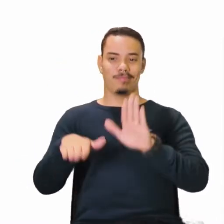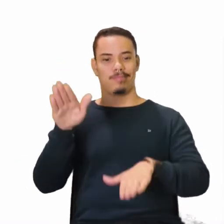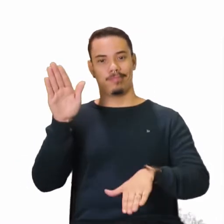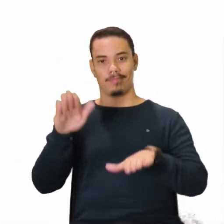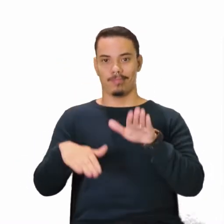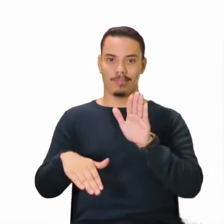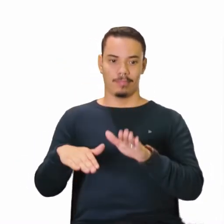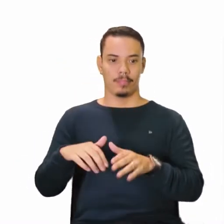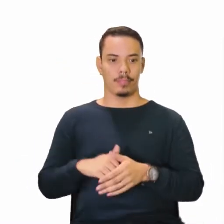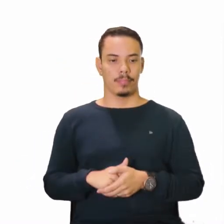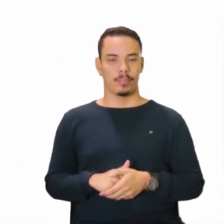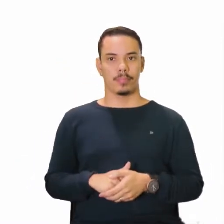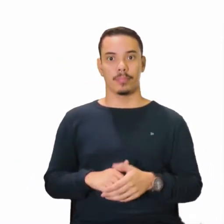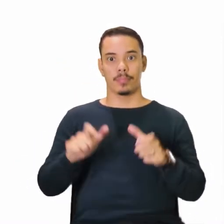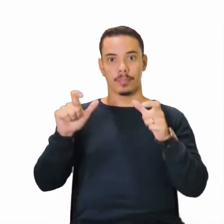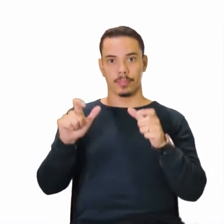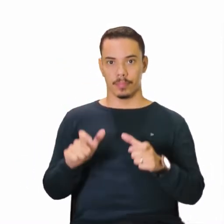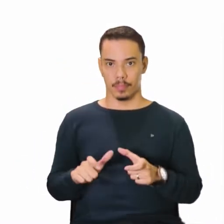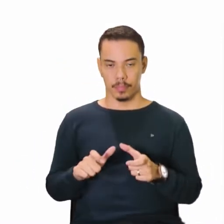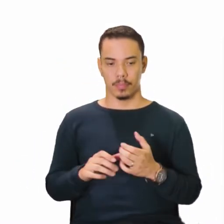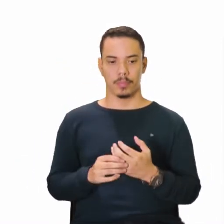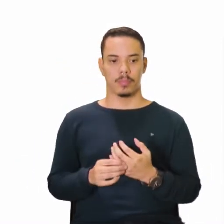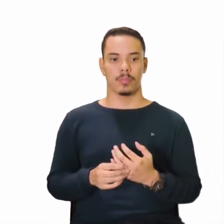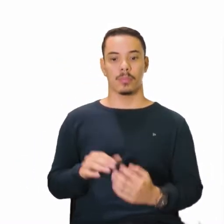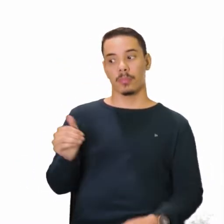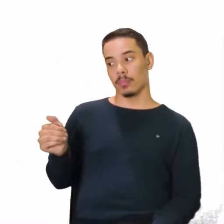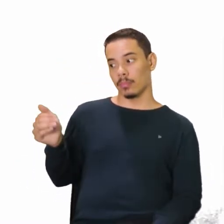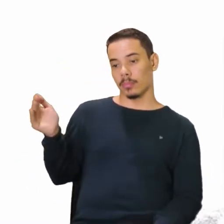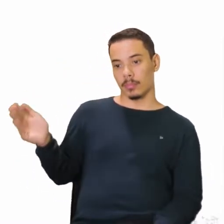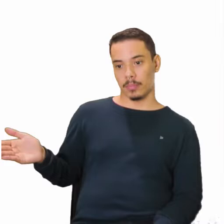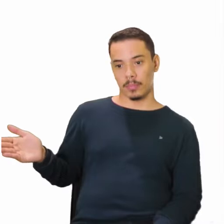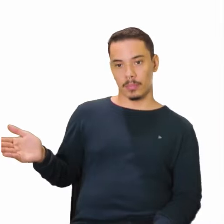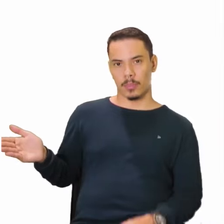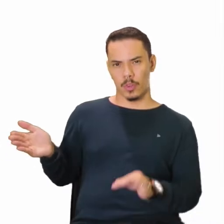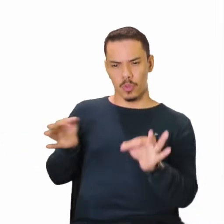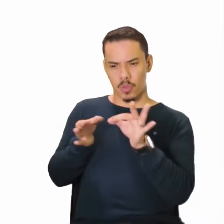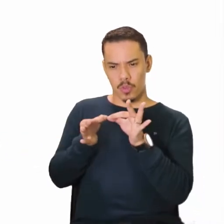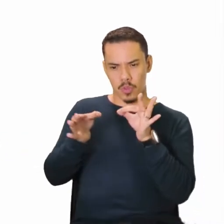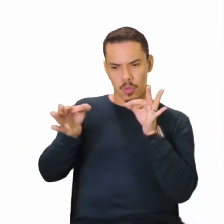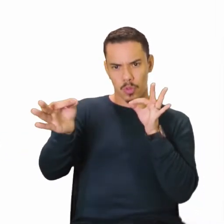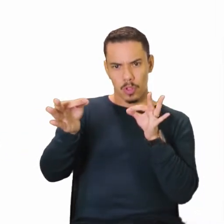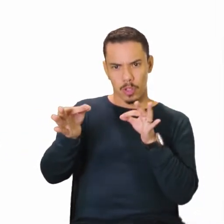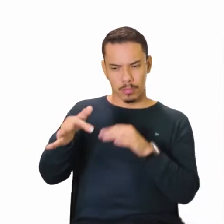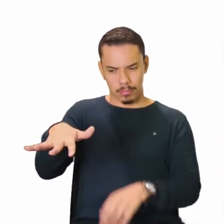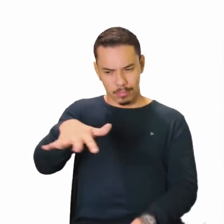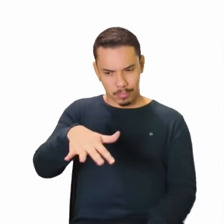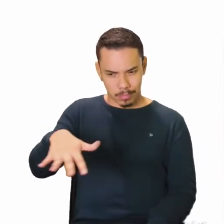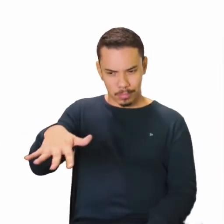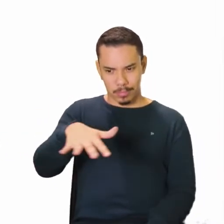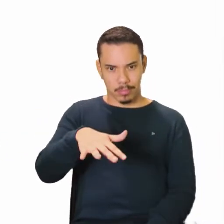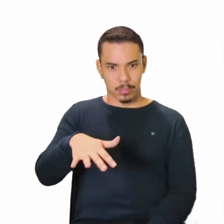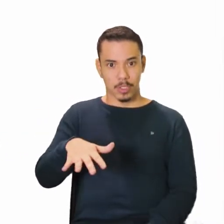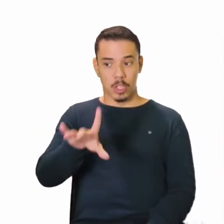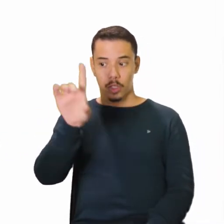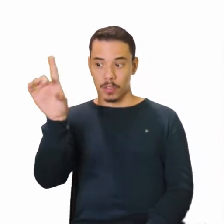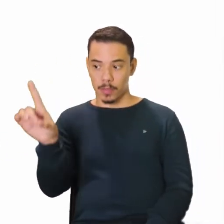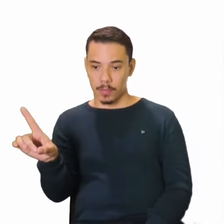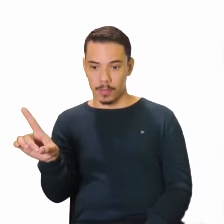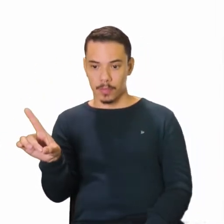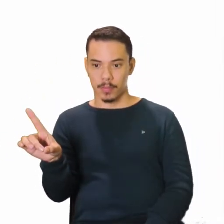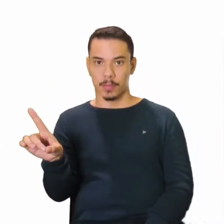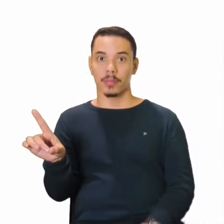quando. Ideia de lugar, ao lado, de longe, por ali, à direita,